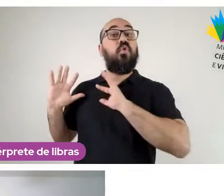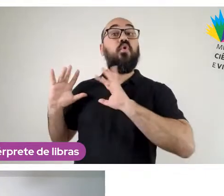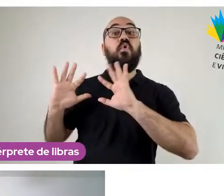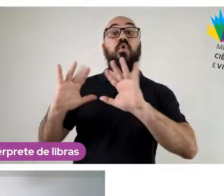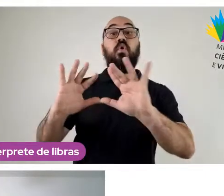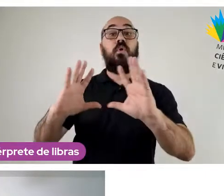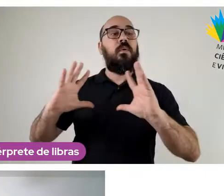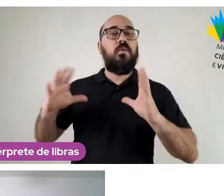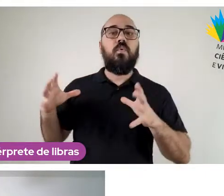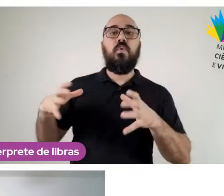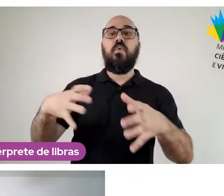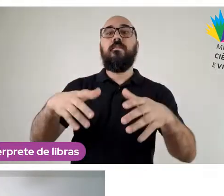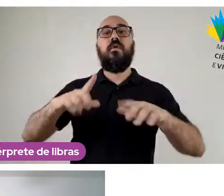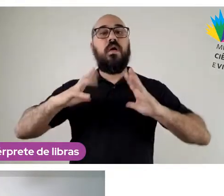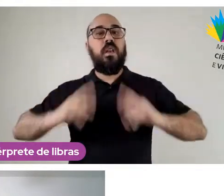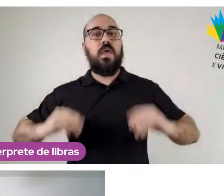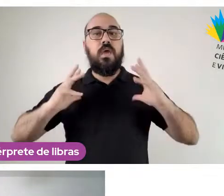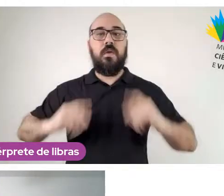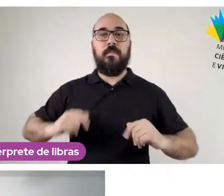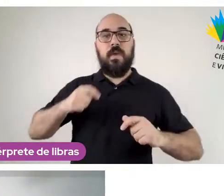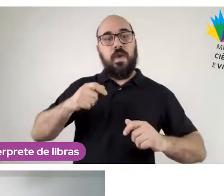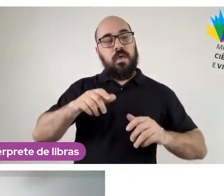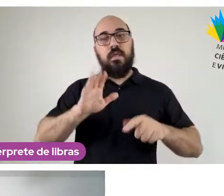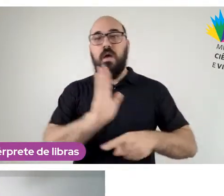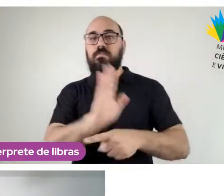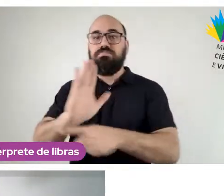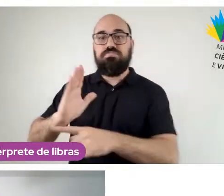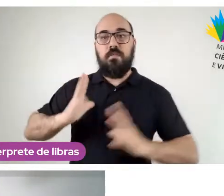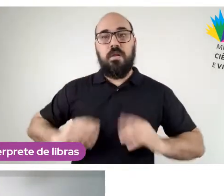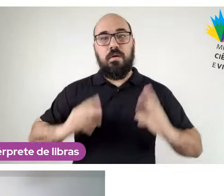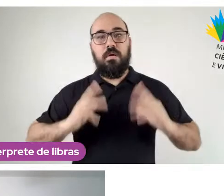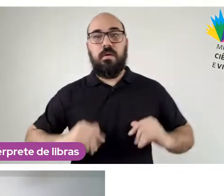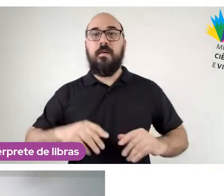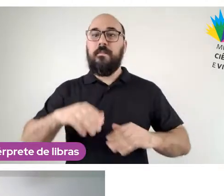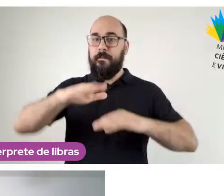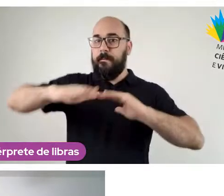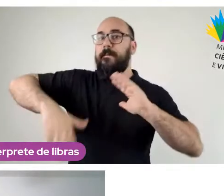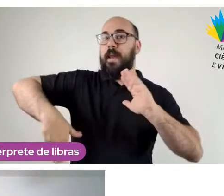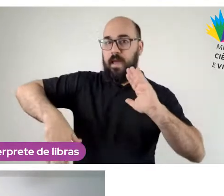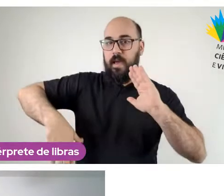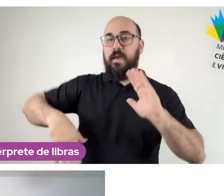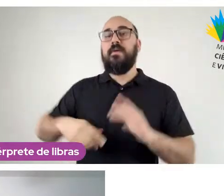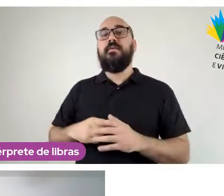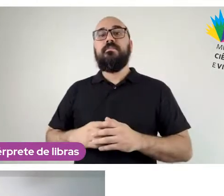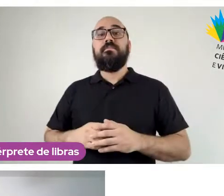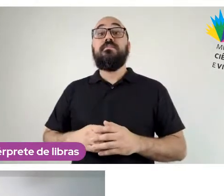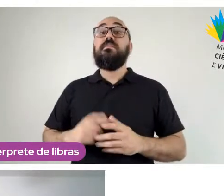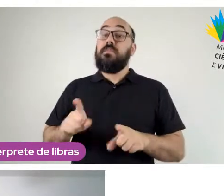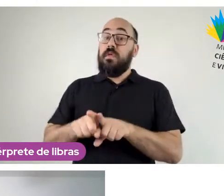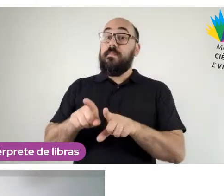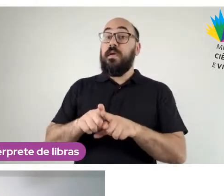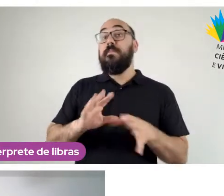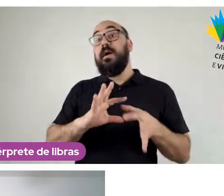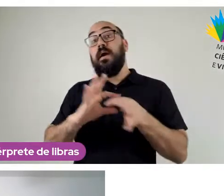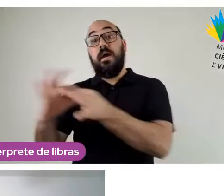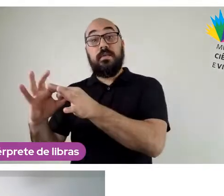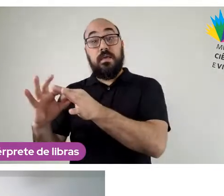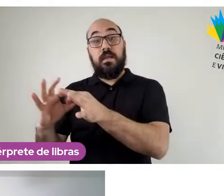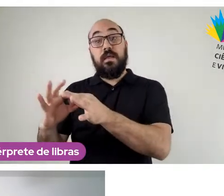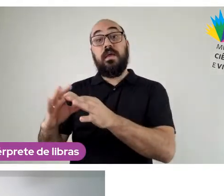atividade presencial, que está sendo realizada com parceria com o projeto Guardiões da Orla, da